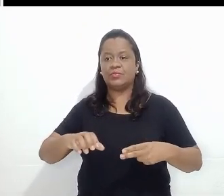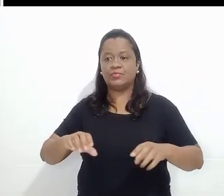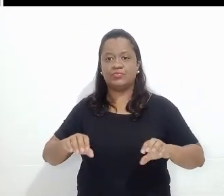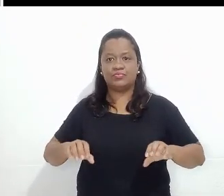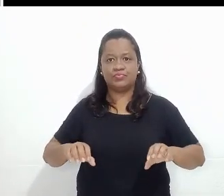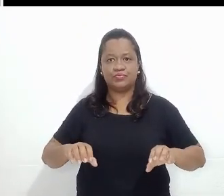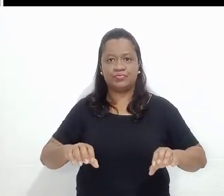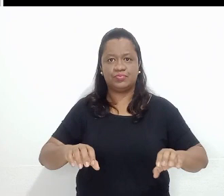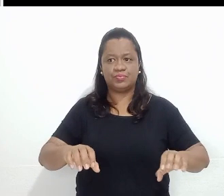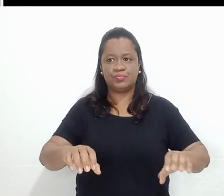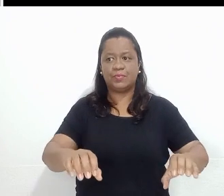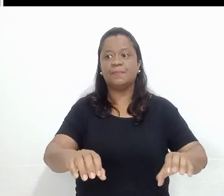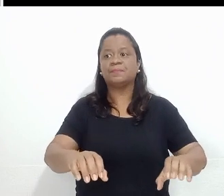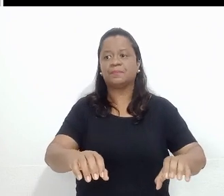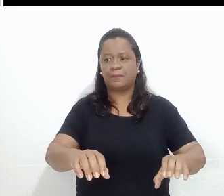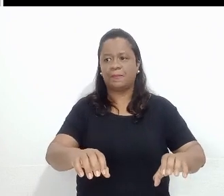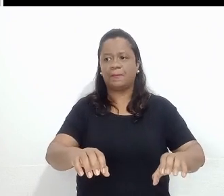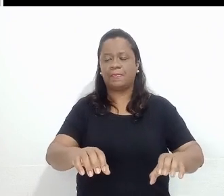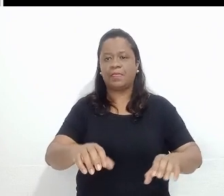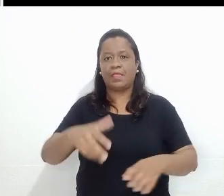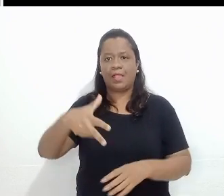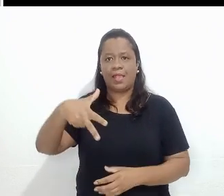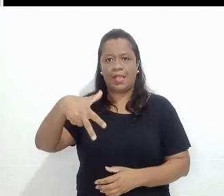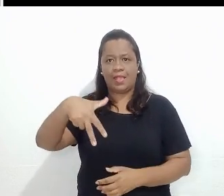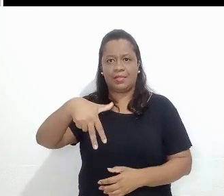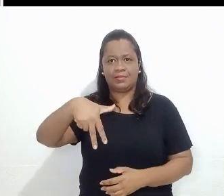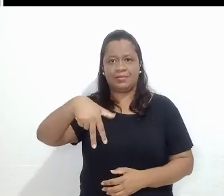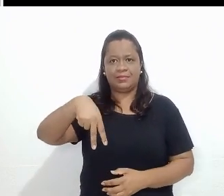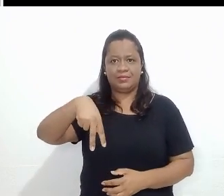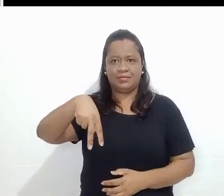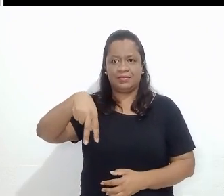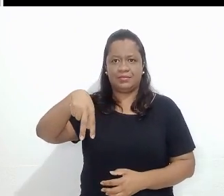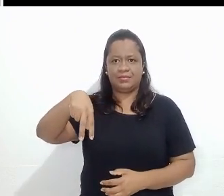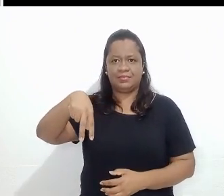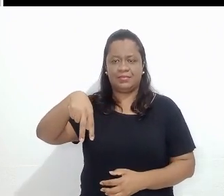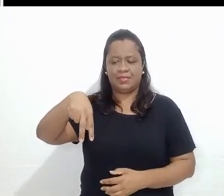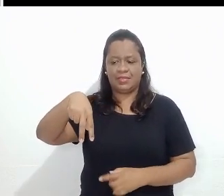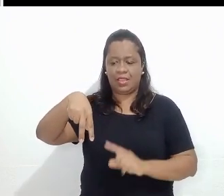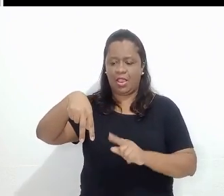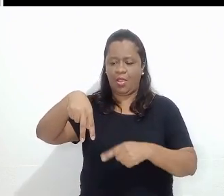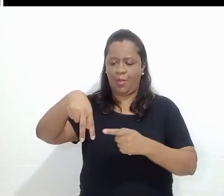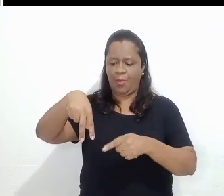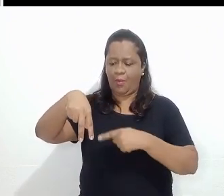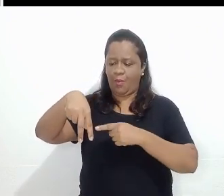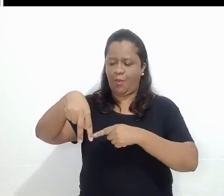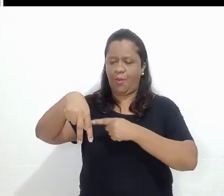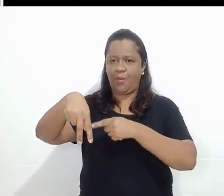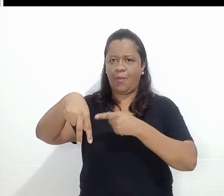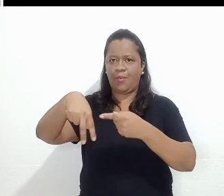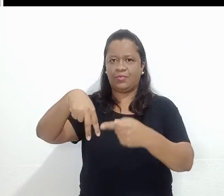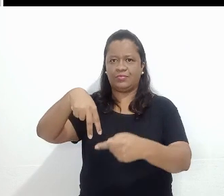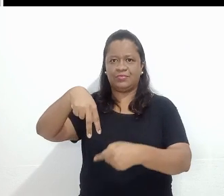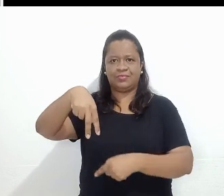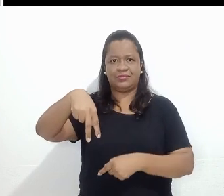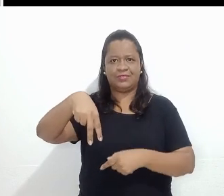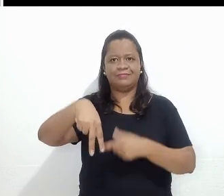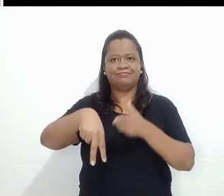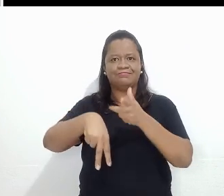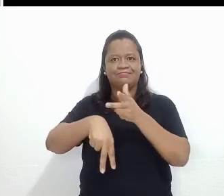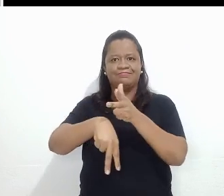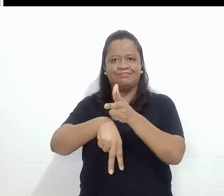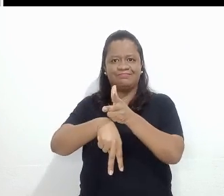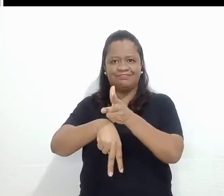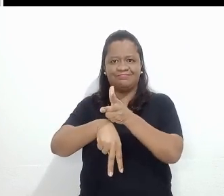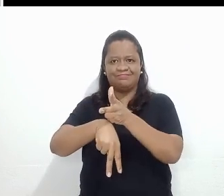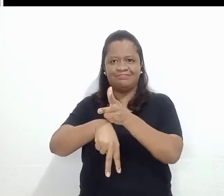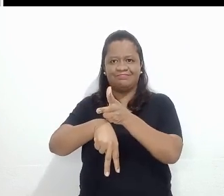é um tripé com rodinhas, né? Como a gente está vendo aqui nessa imagem de baixo e nessa aqui da grua também, aqui de cima.